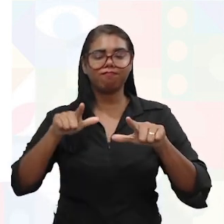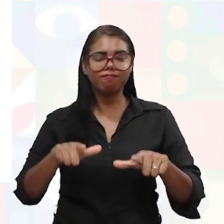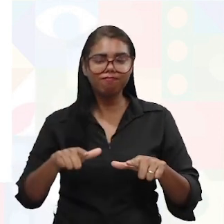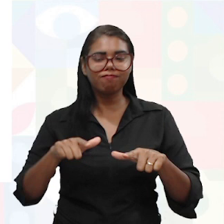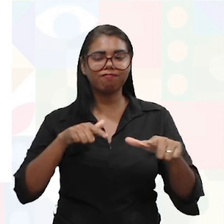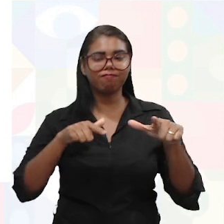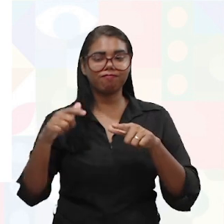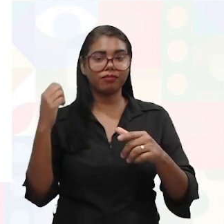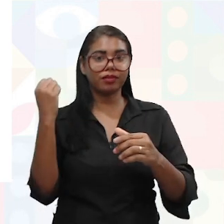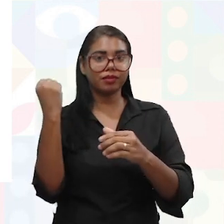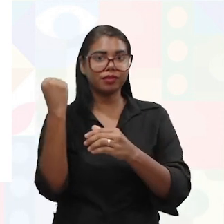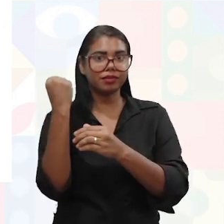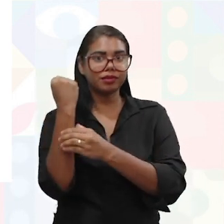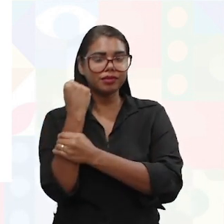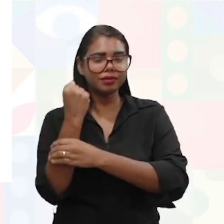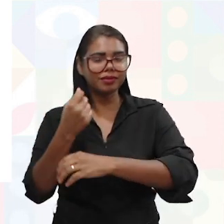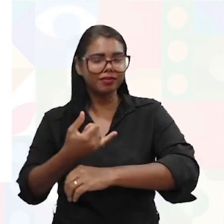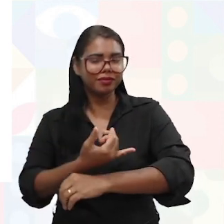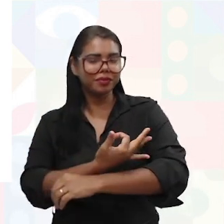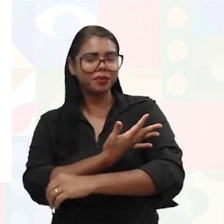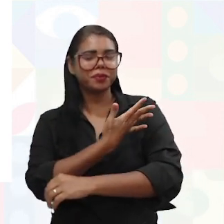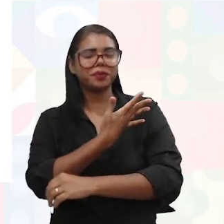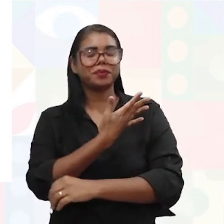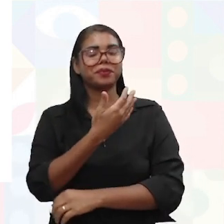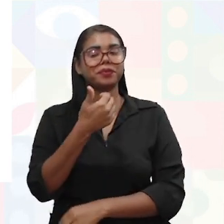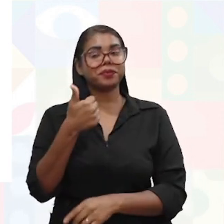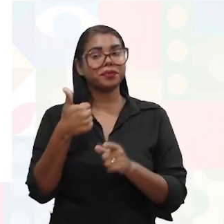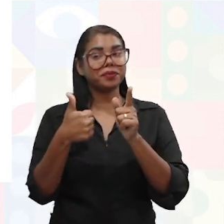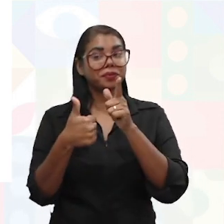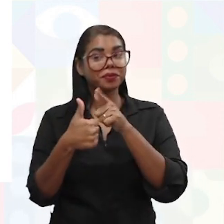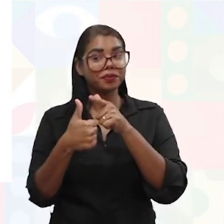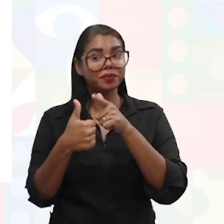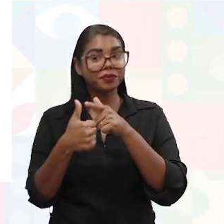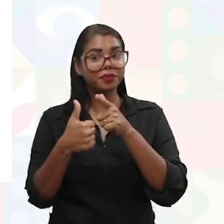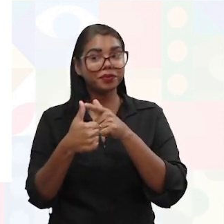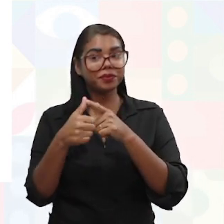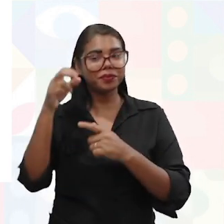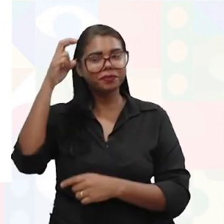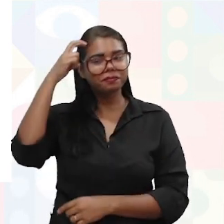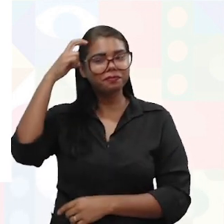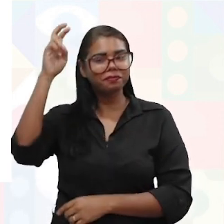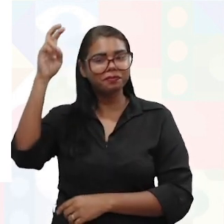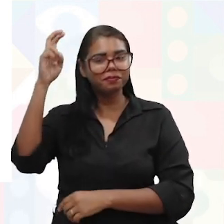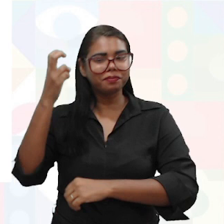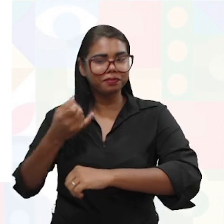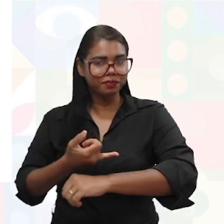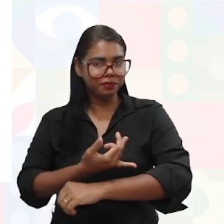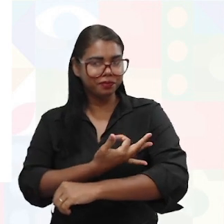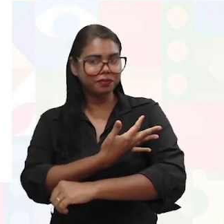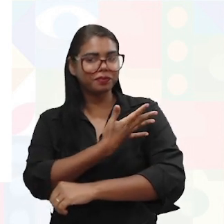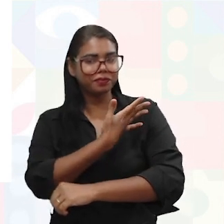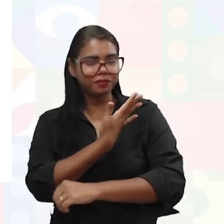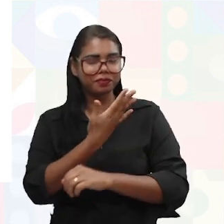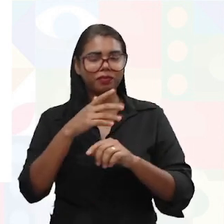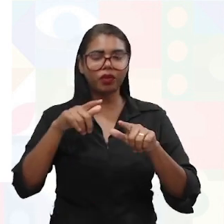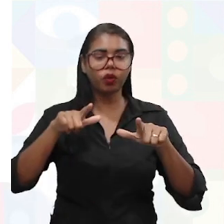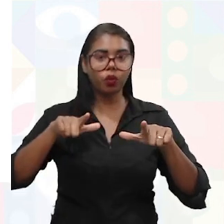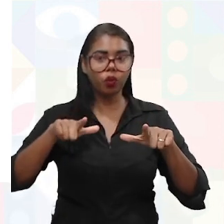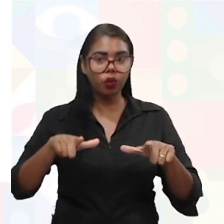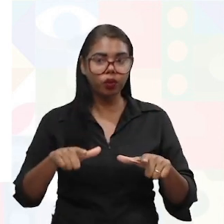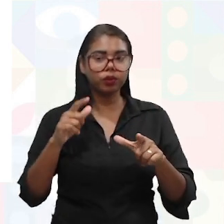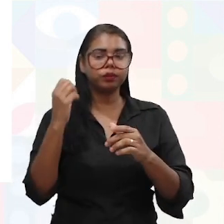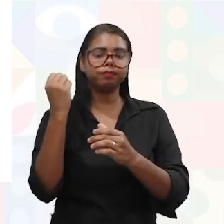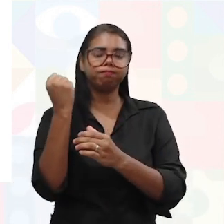laboral seguro emocionalmente o primeiro trata da Inteligência Emocional um ambiente de trabalho